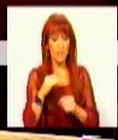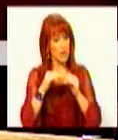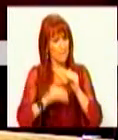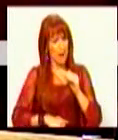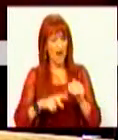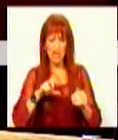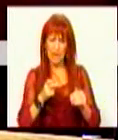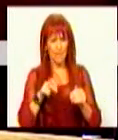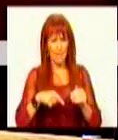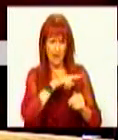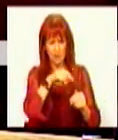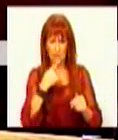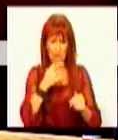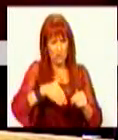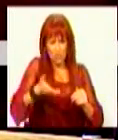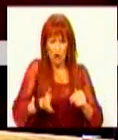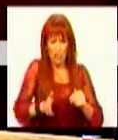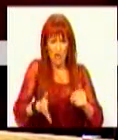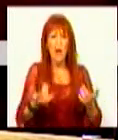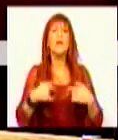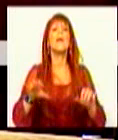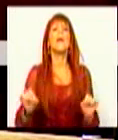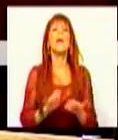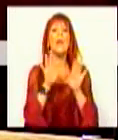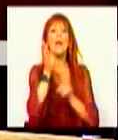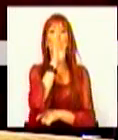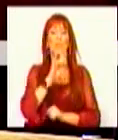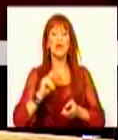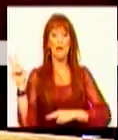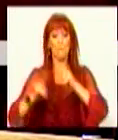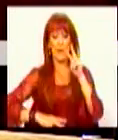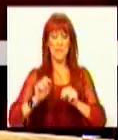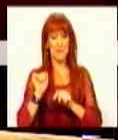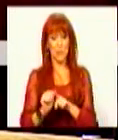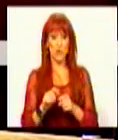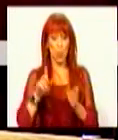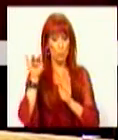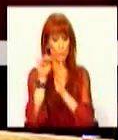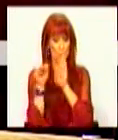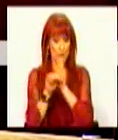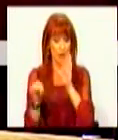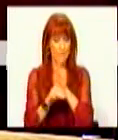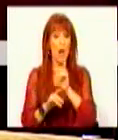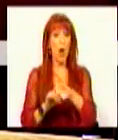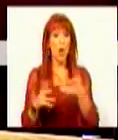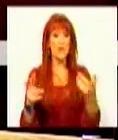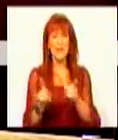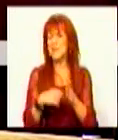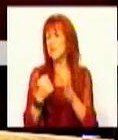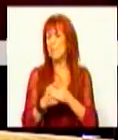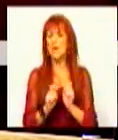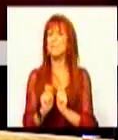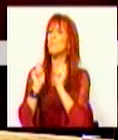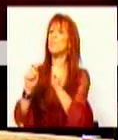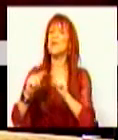às do CREN, como também já aqui foi dito, e, obviamente, que a execução financeira de um programa é sempre remetida